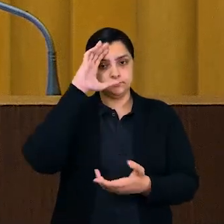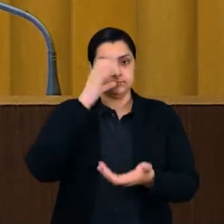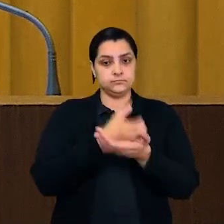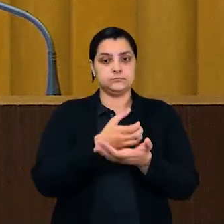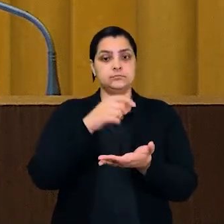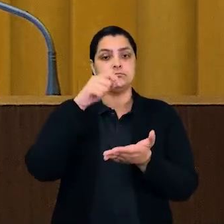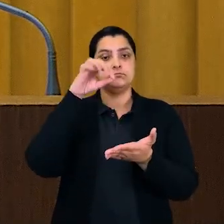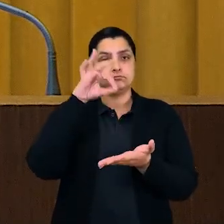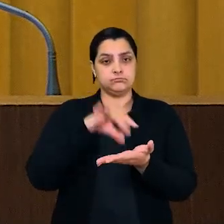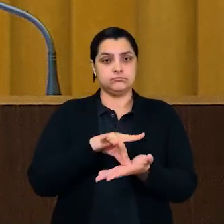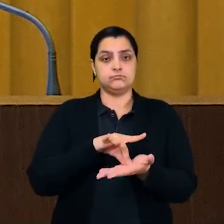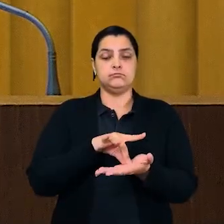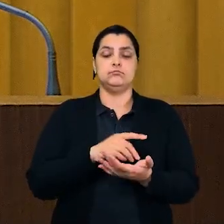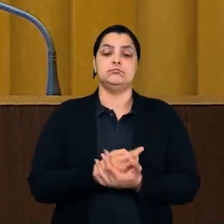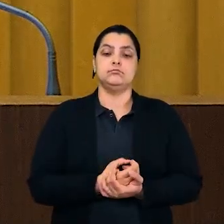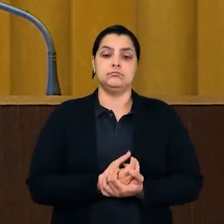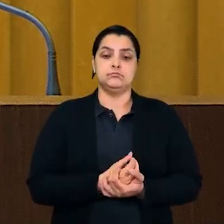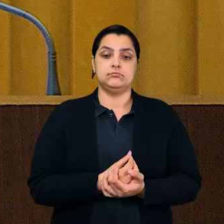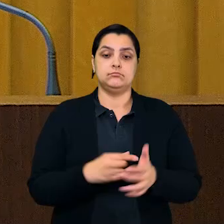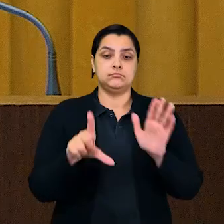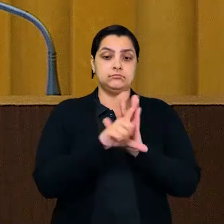vinculada firmada. A Lei